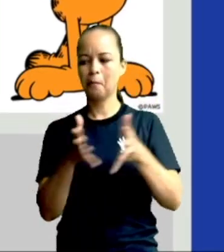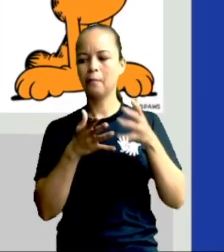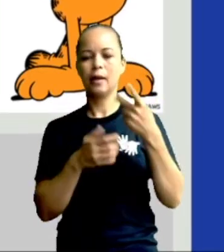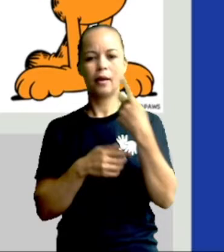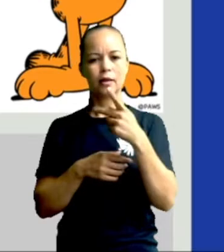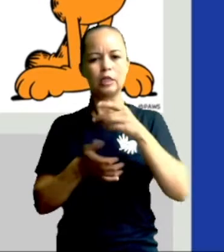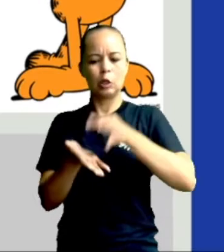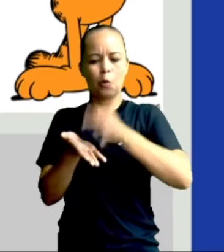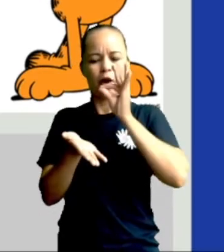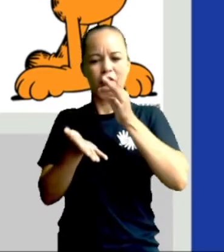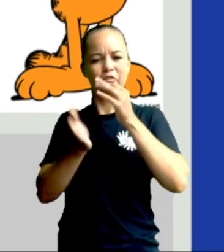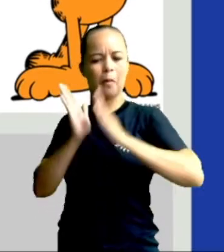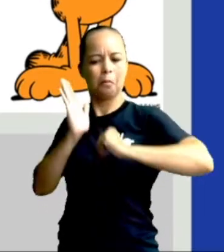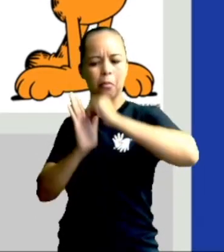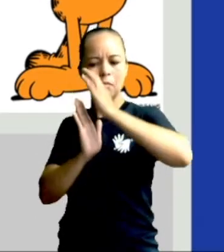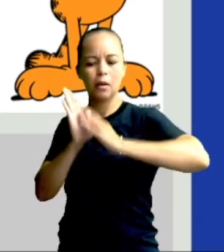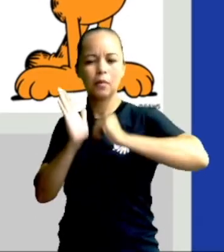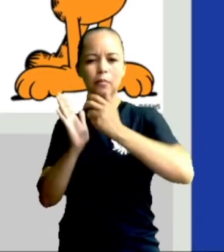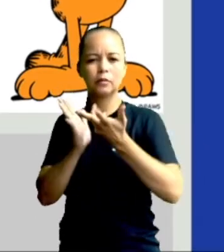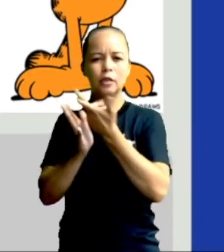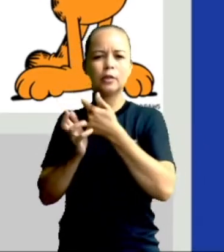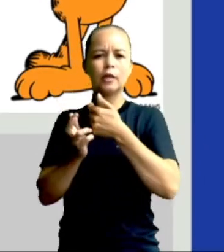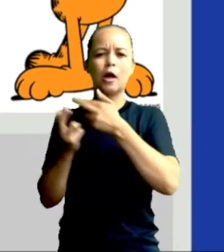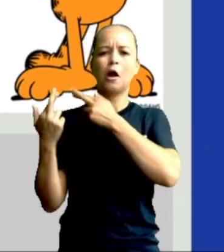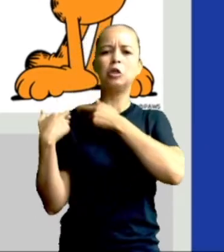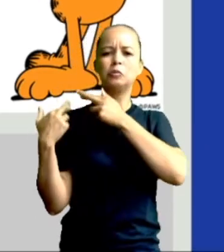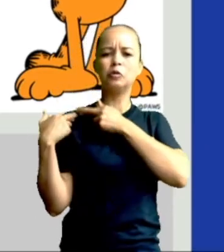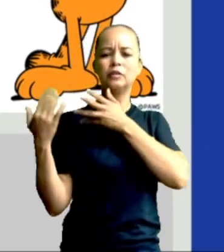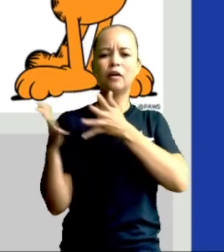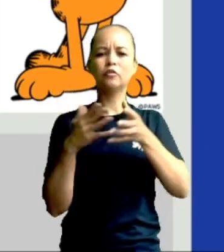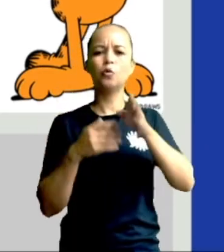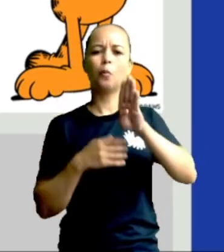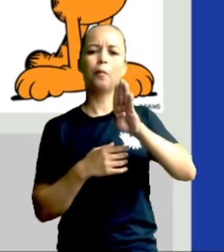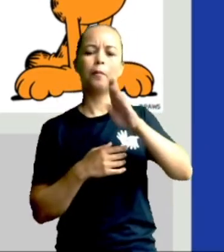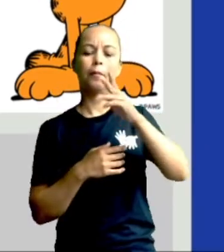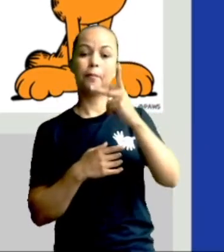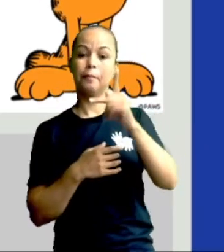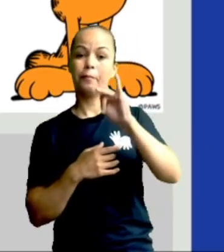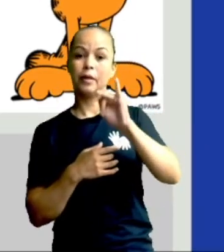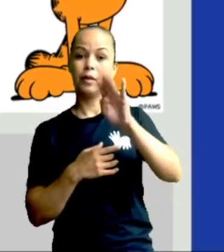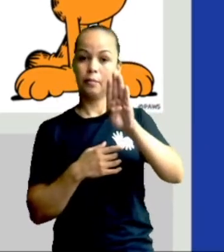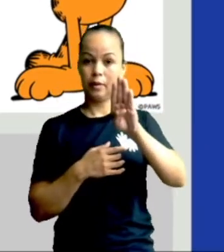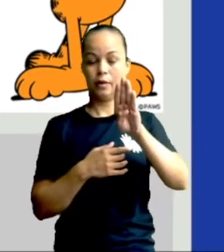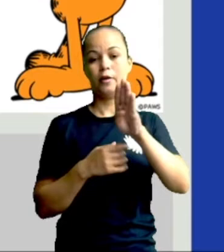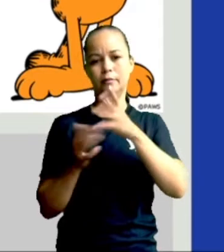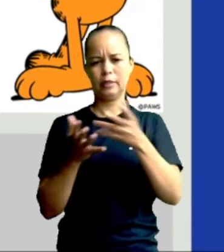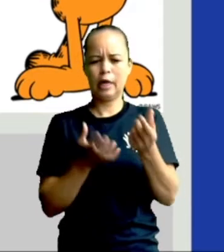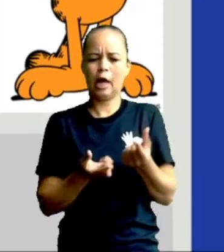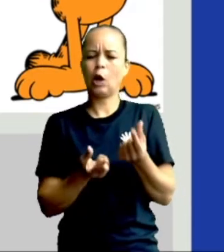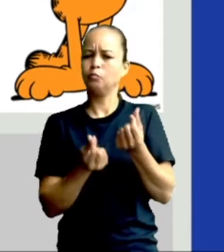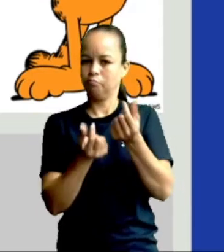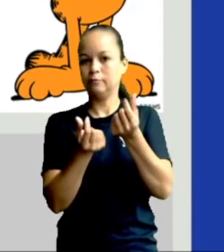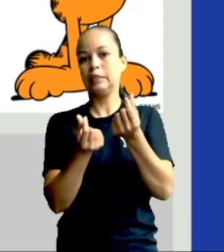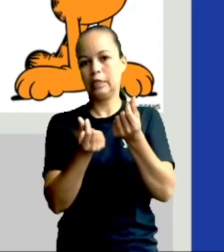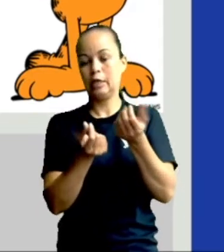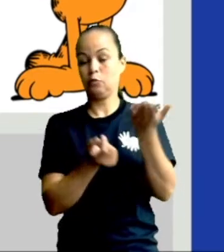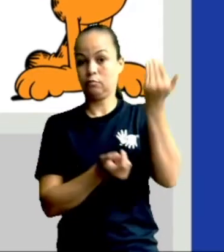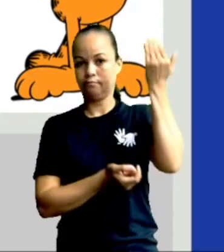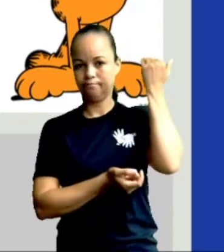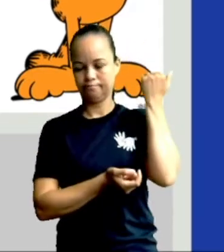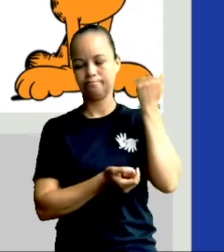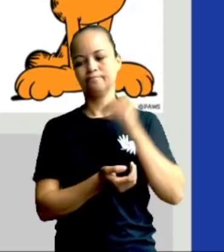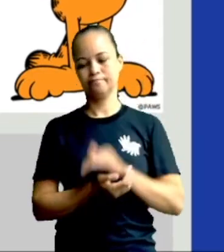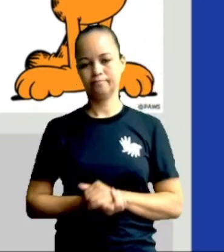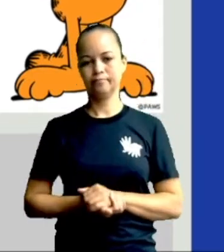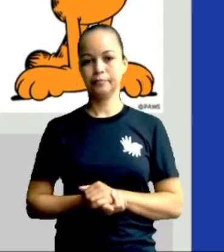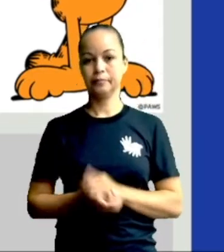porque essa atividade era responsável por grande parte do PIB, Produto Interno Bruto. Dinheiro, minha gente, dinheiro da época.